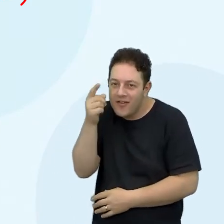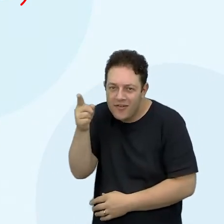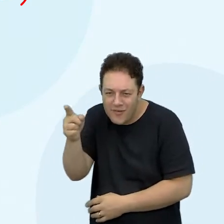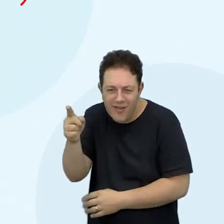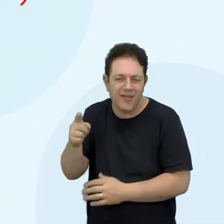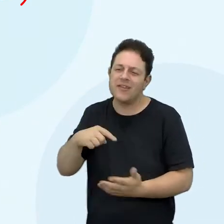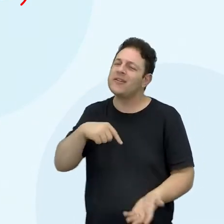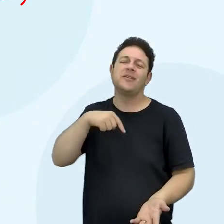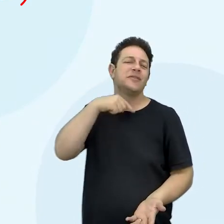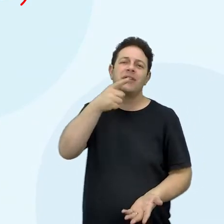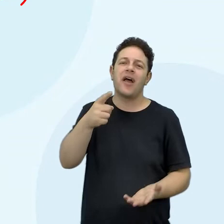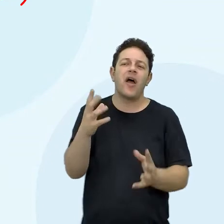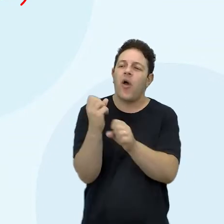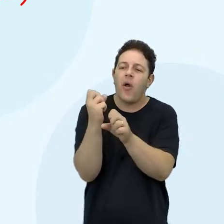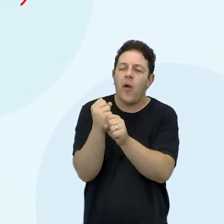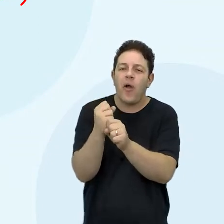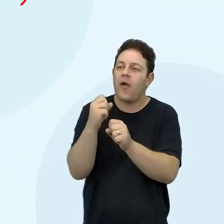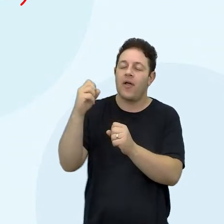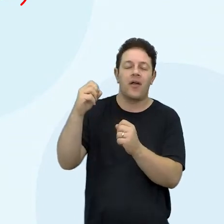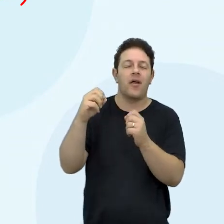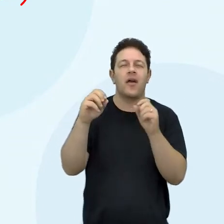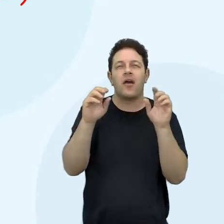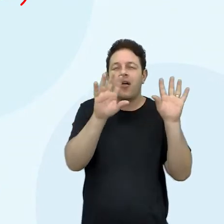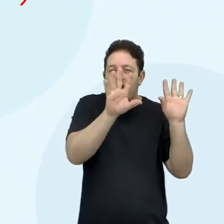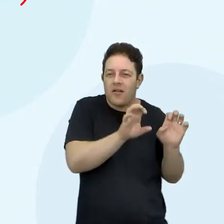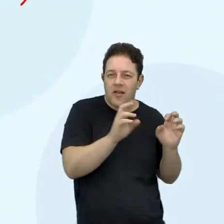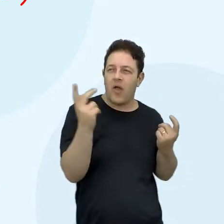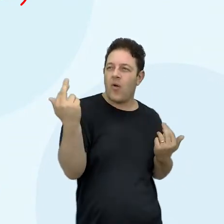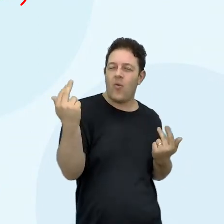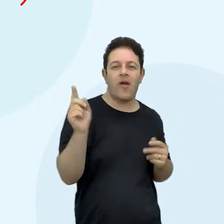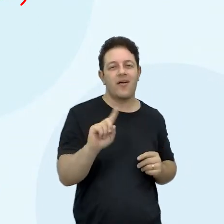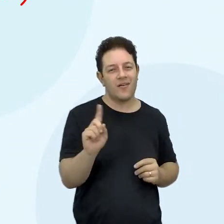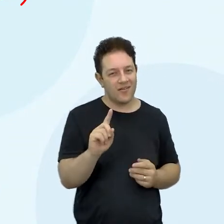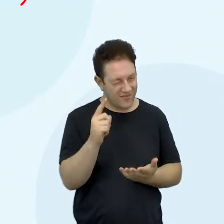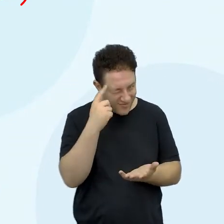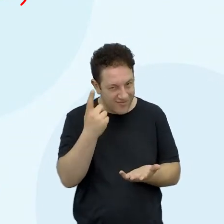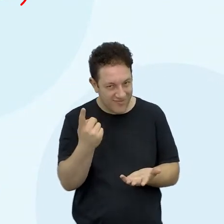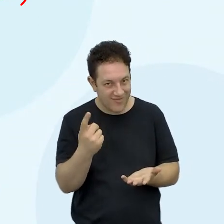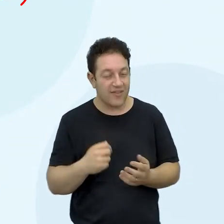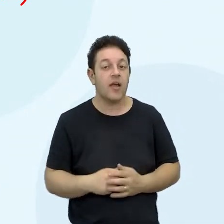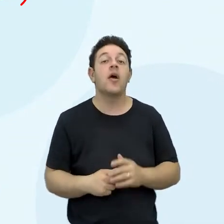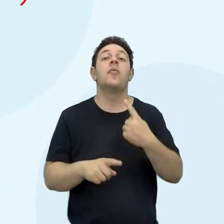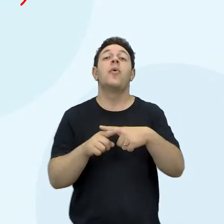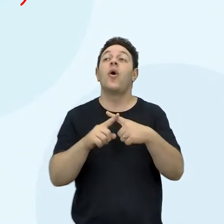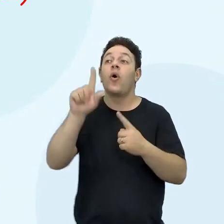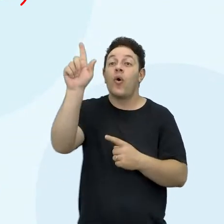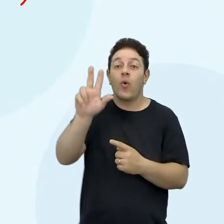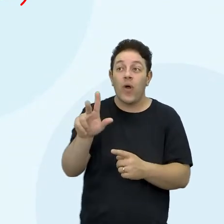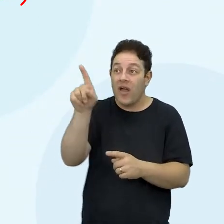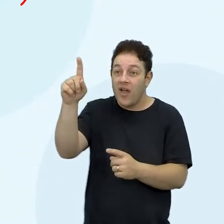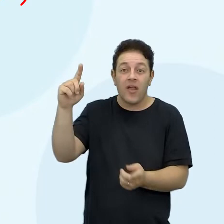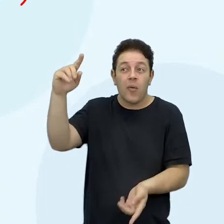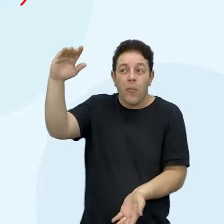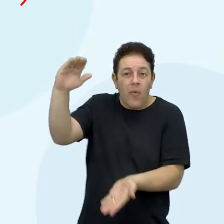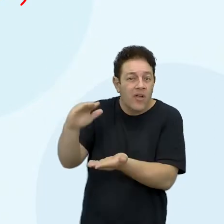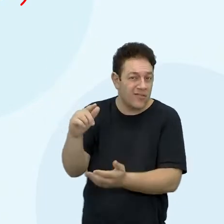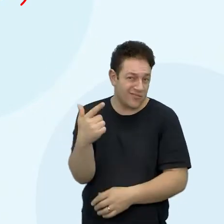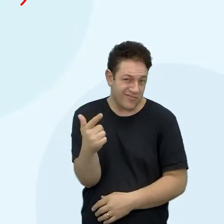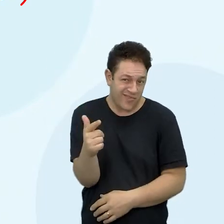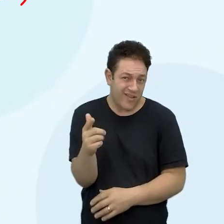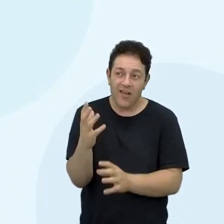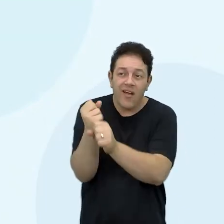vou conseguir a mesma sombra. É isso aí, é essa que é a pegada. Porque a luz não é reduzida,